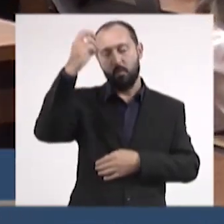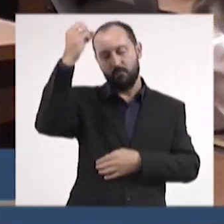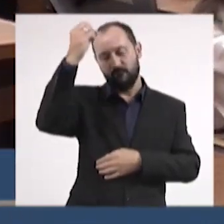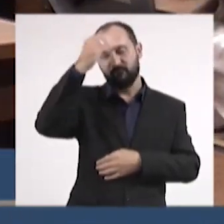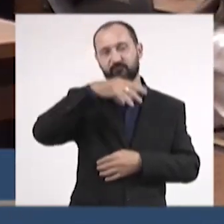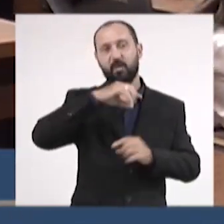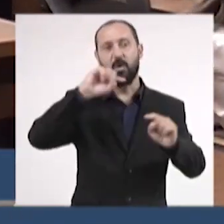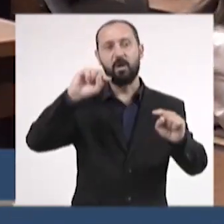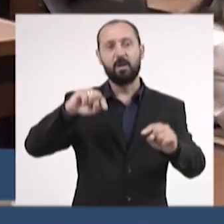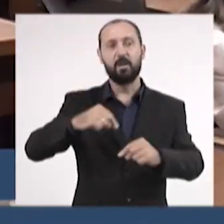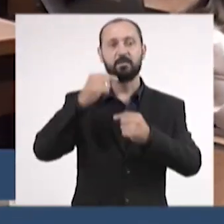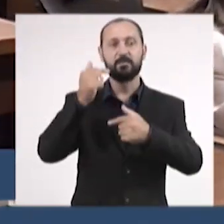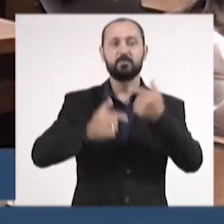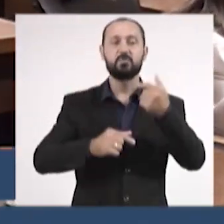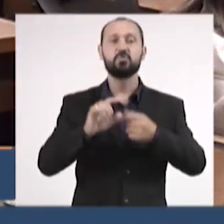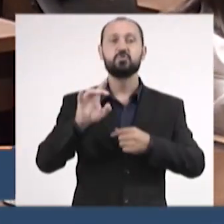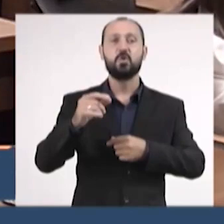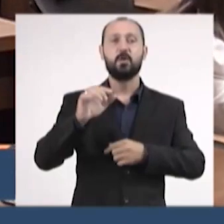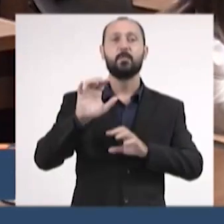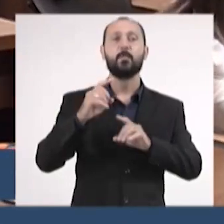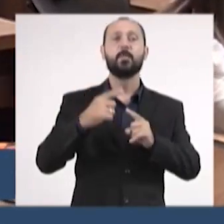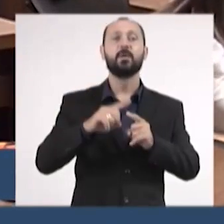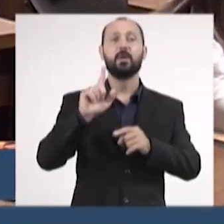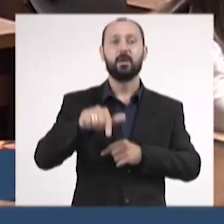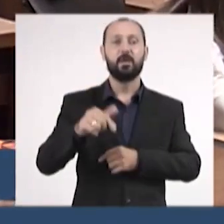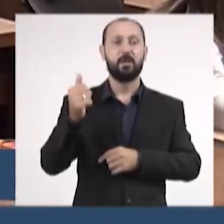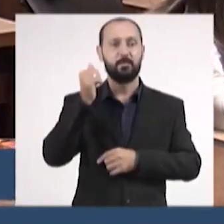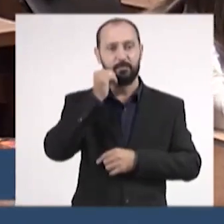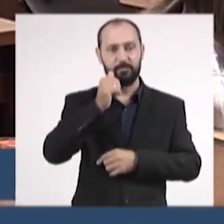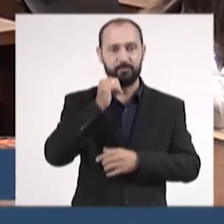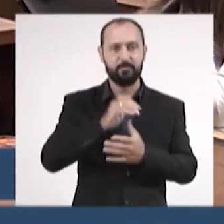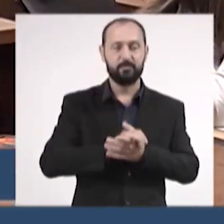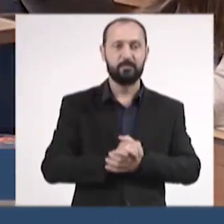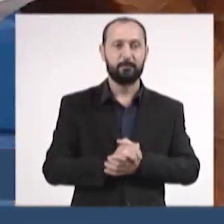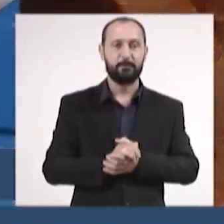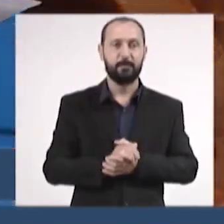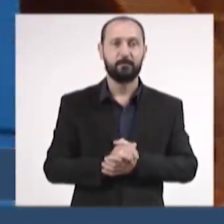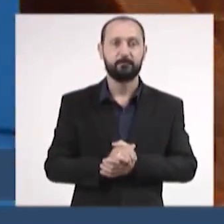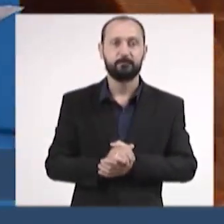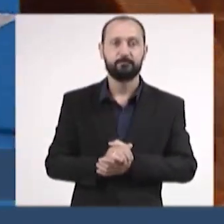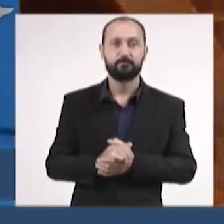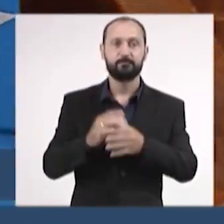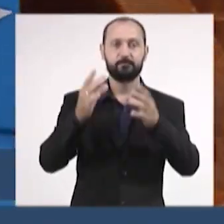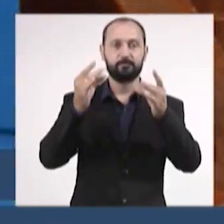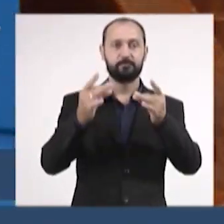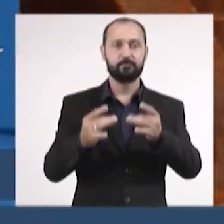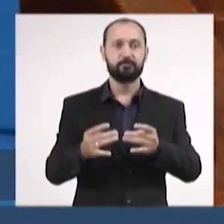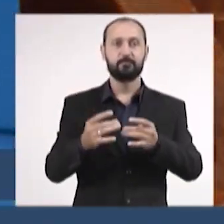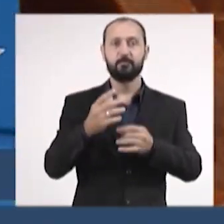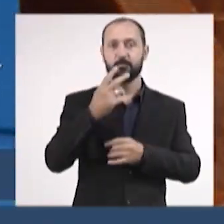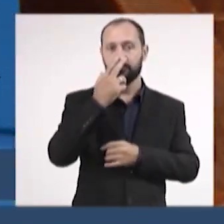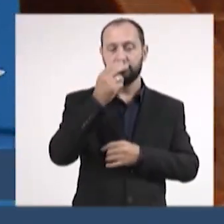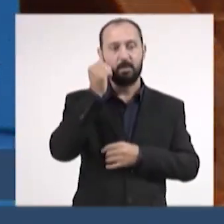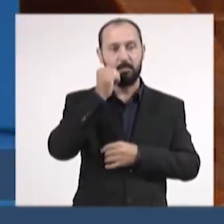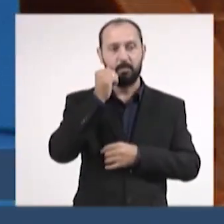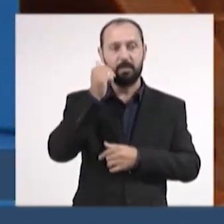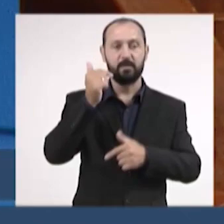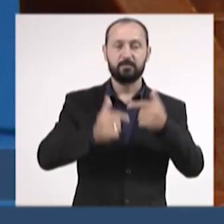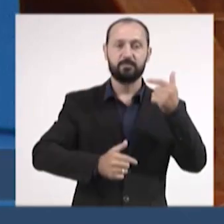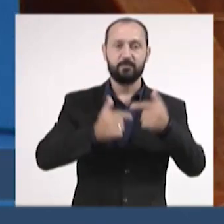política pelo simples fato de ser mulher. Dentre os obstáculos citados pelas entrevistadas para ser mulher na